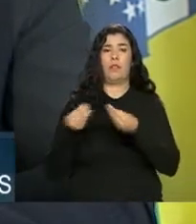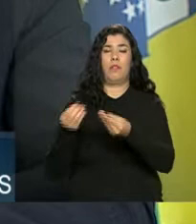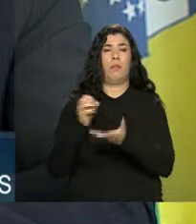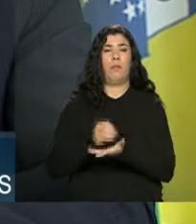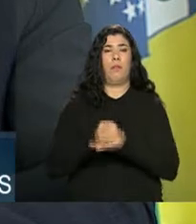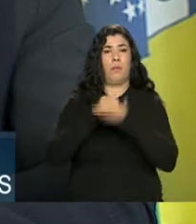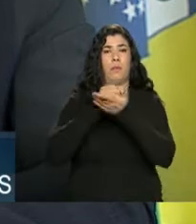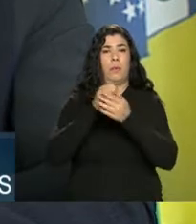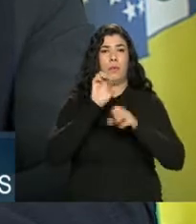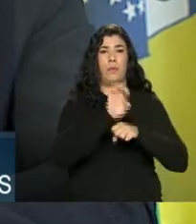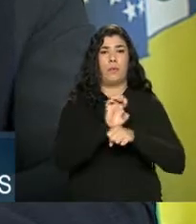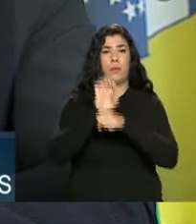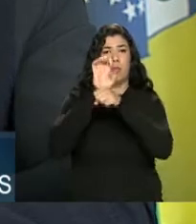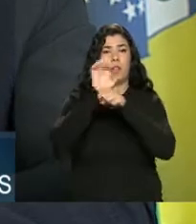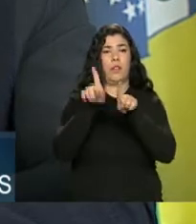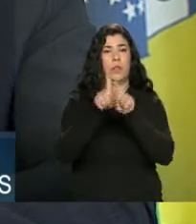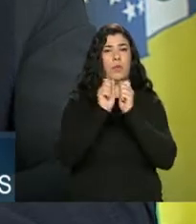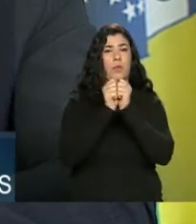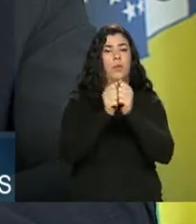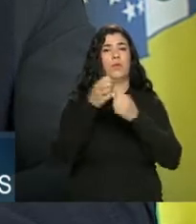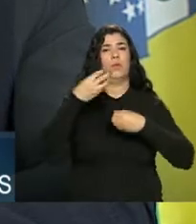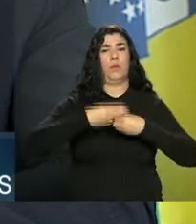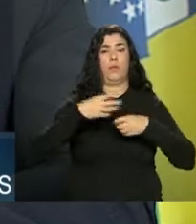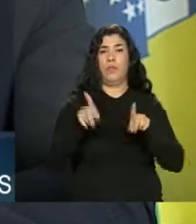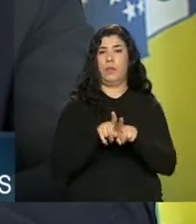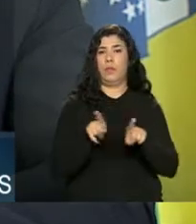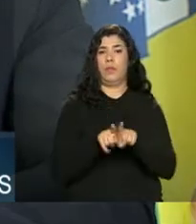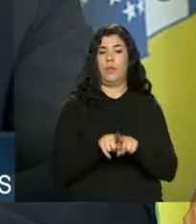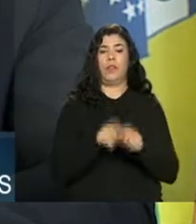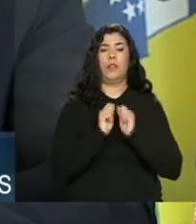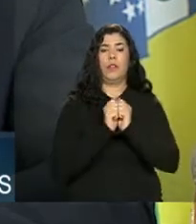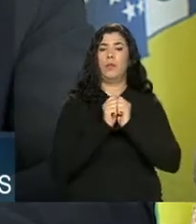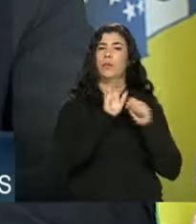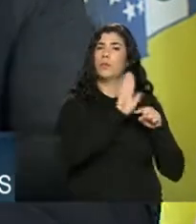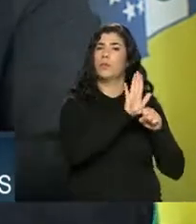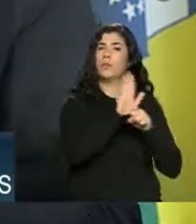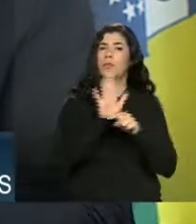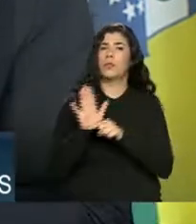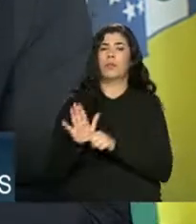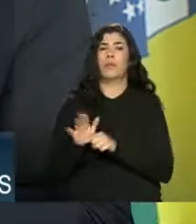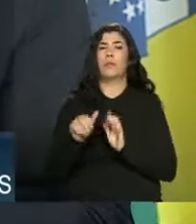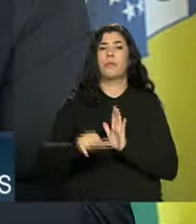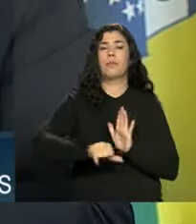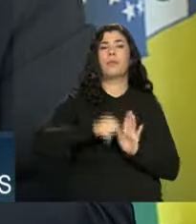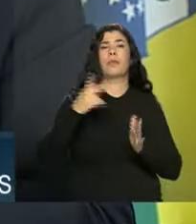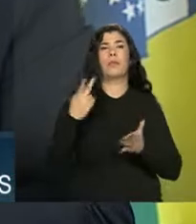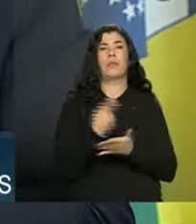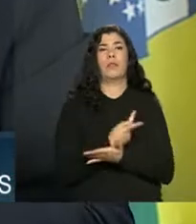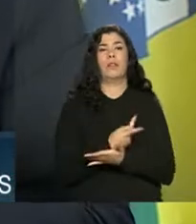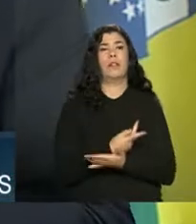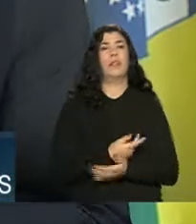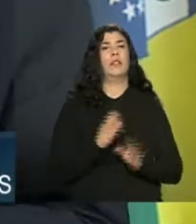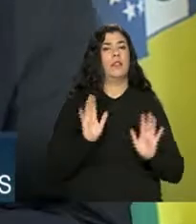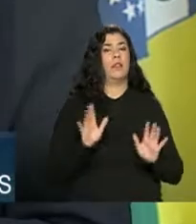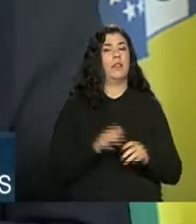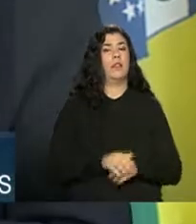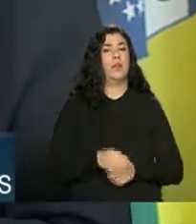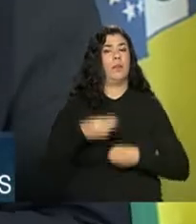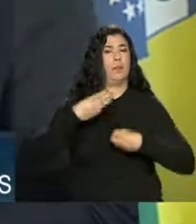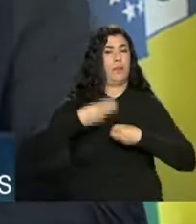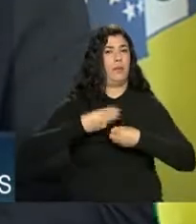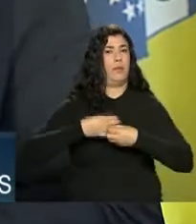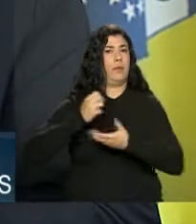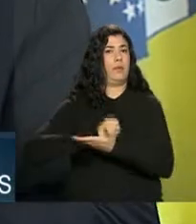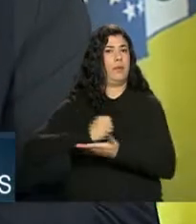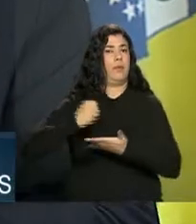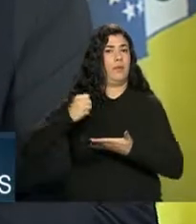os estados e os municípios é nessa ajuda num primeiro momento o município ele